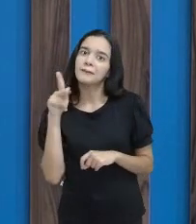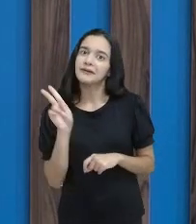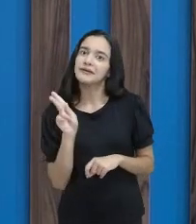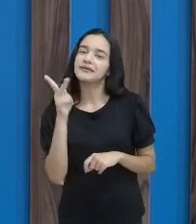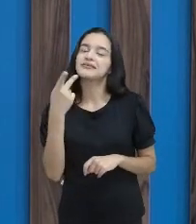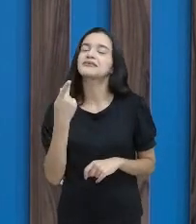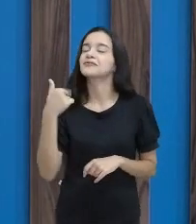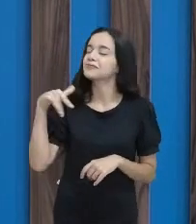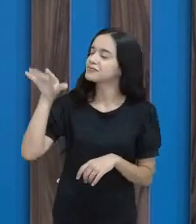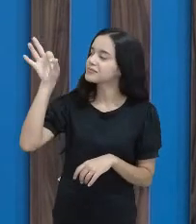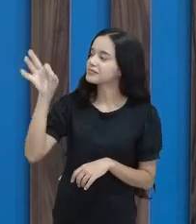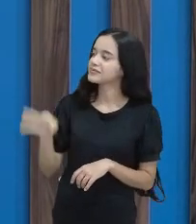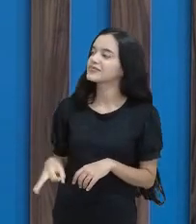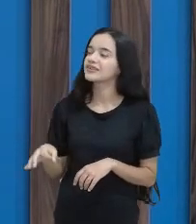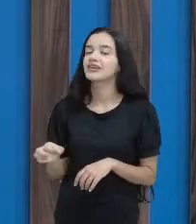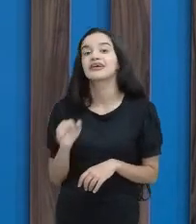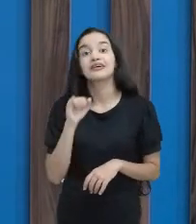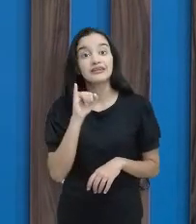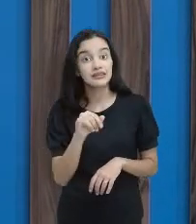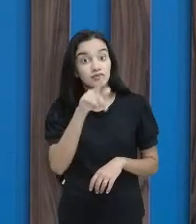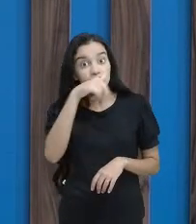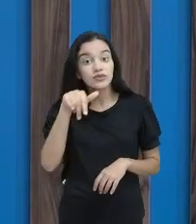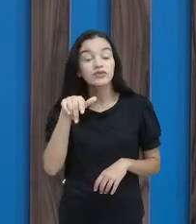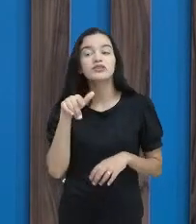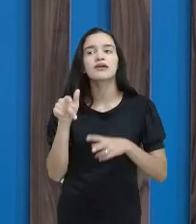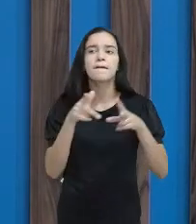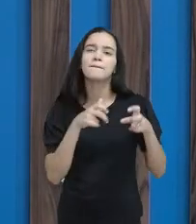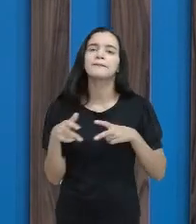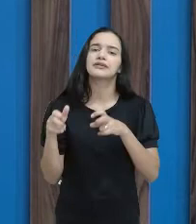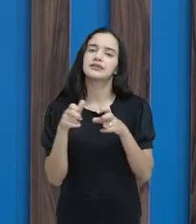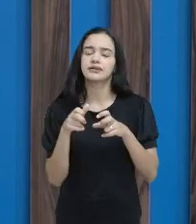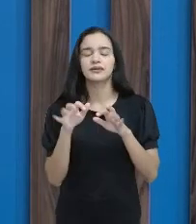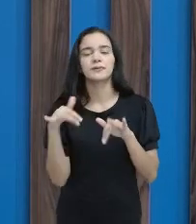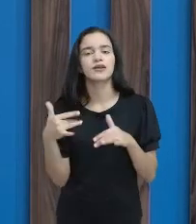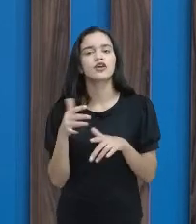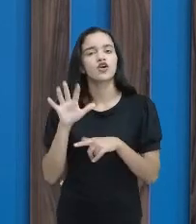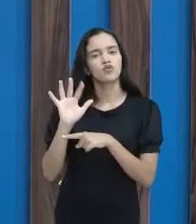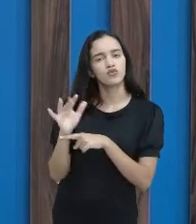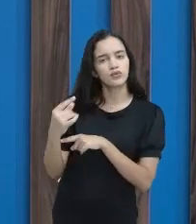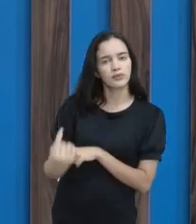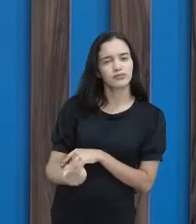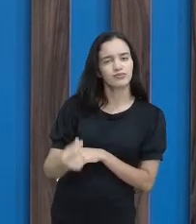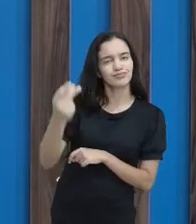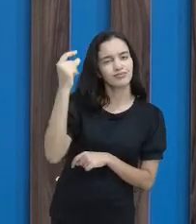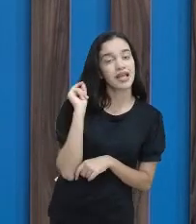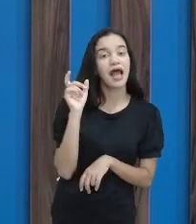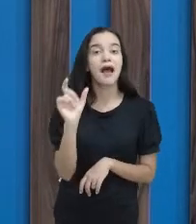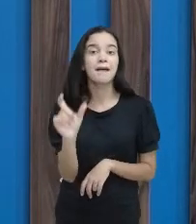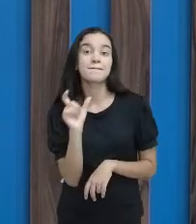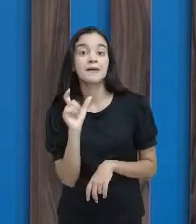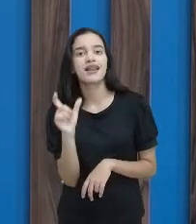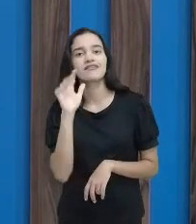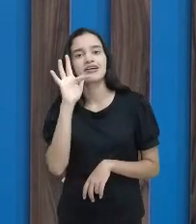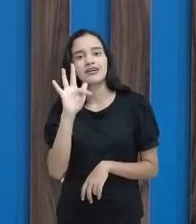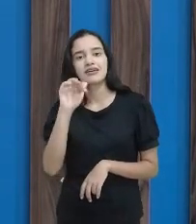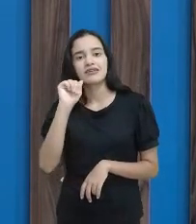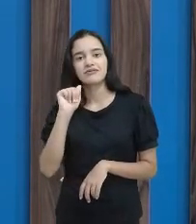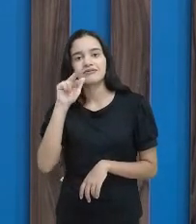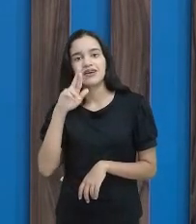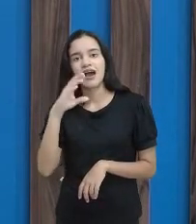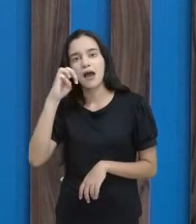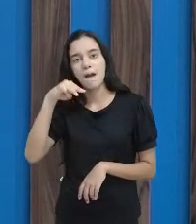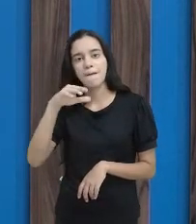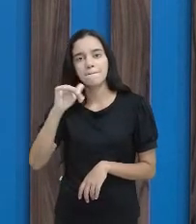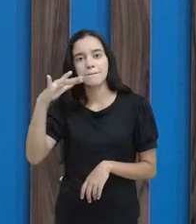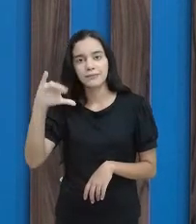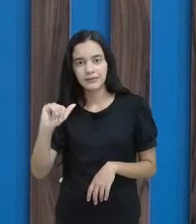né? exatamente. Que até se vocês observarem documentários ou filmes de época, muitas vezes até a palavra farmácia com vão pH.